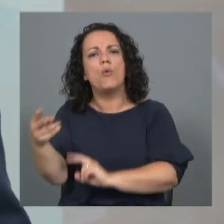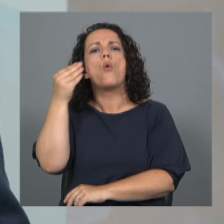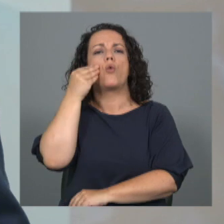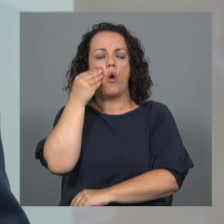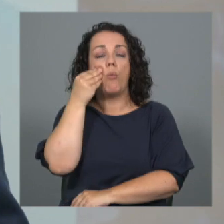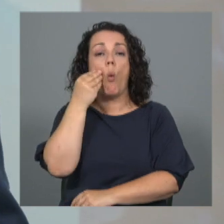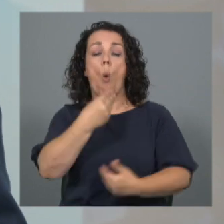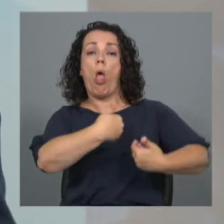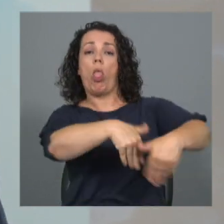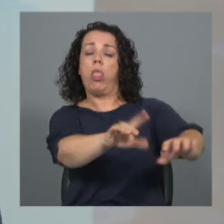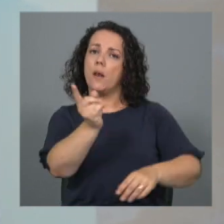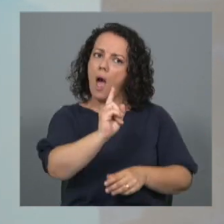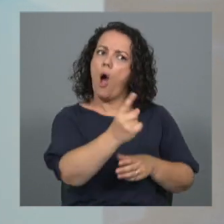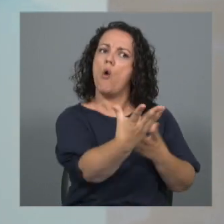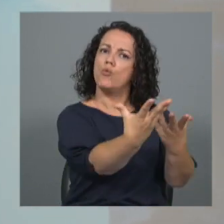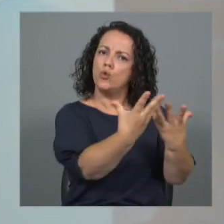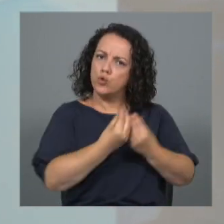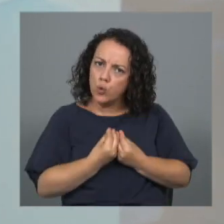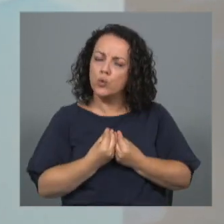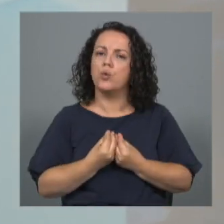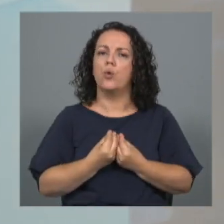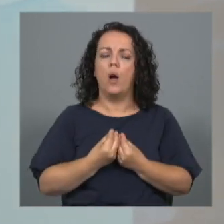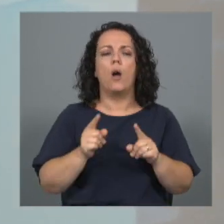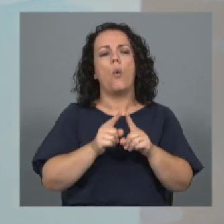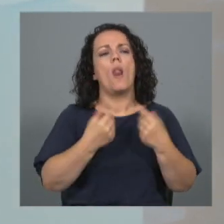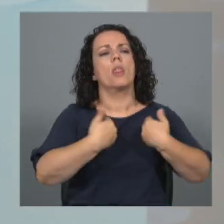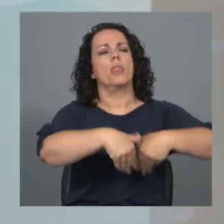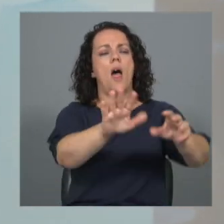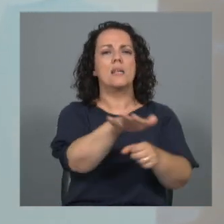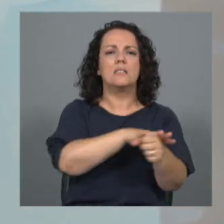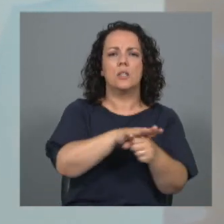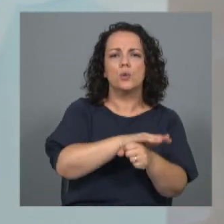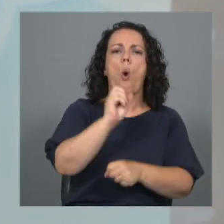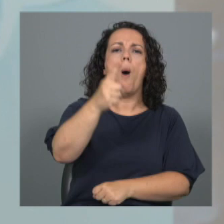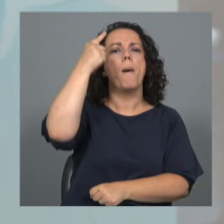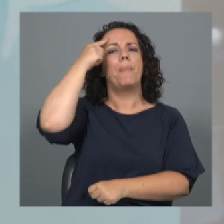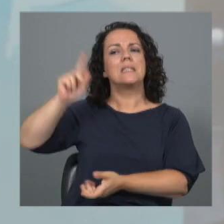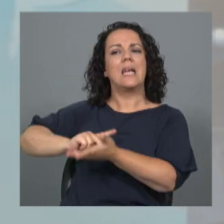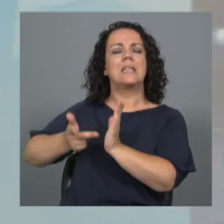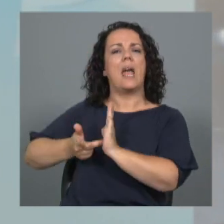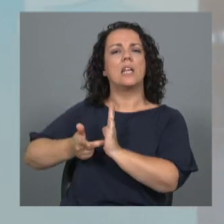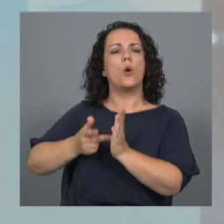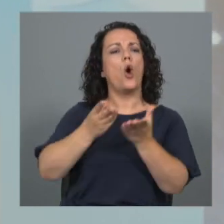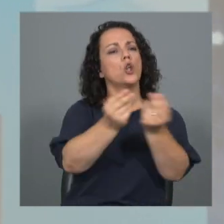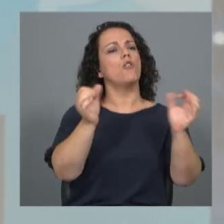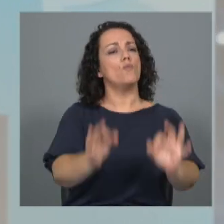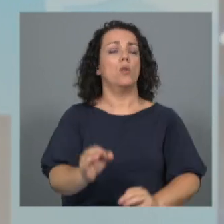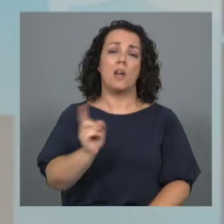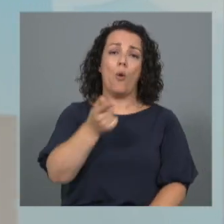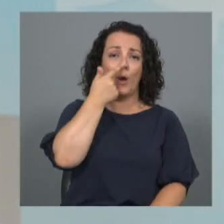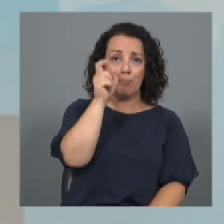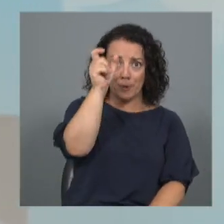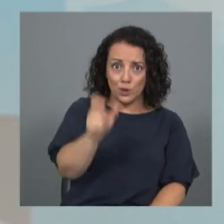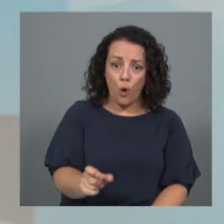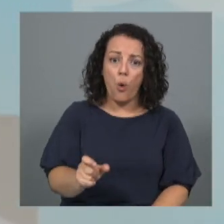ficar naquela condição, nem achar que só tecnicamente é que se vai resolver. Porque a pessoa não é só técnica, a pessoa não é só profissional,